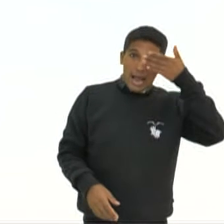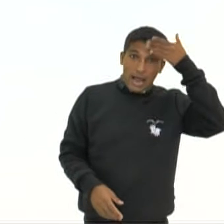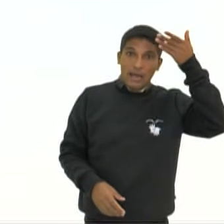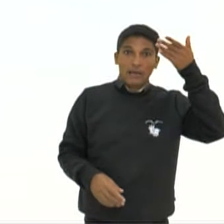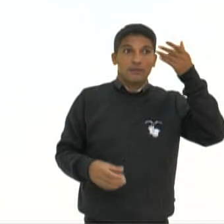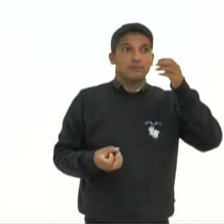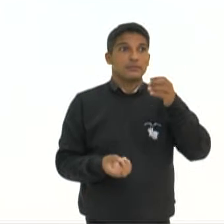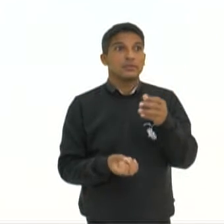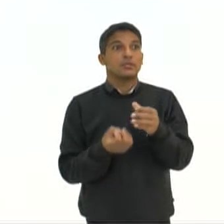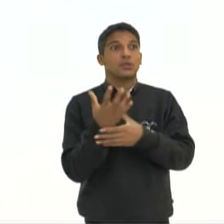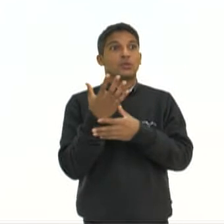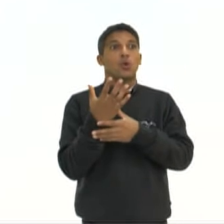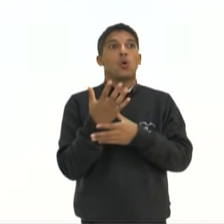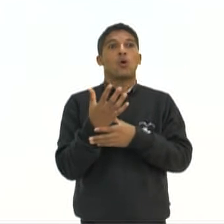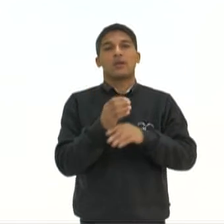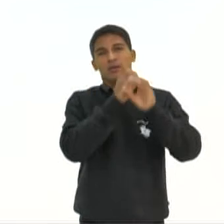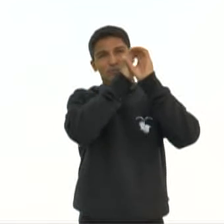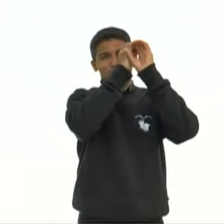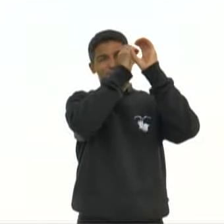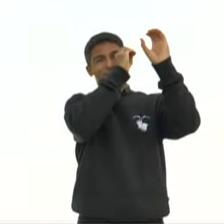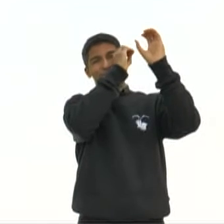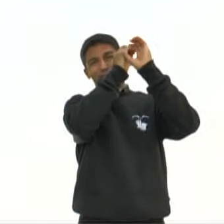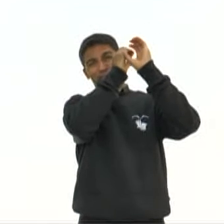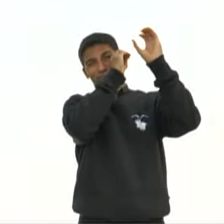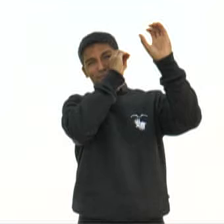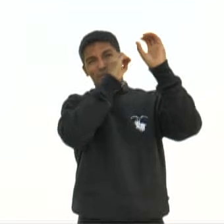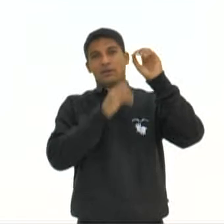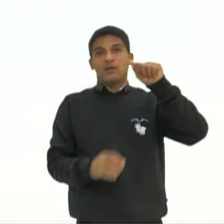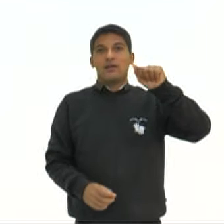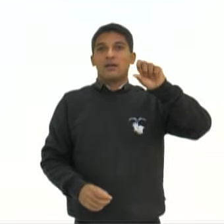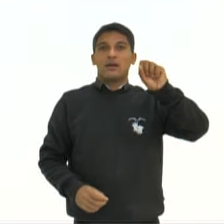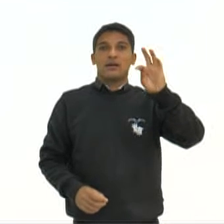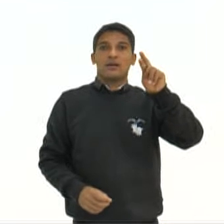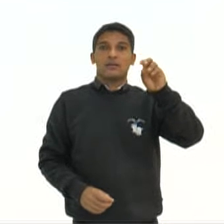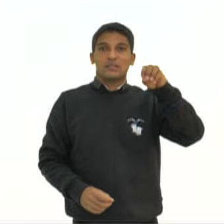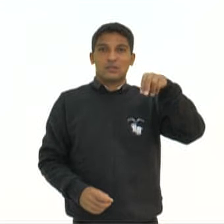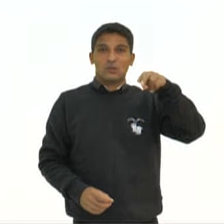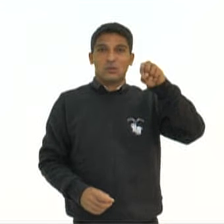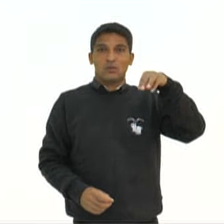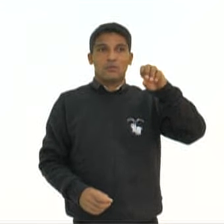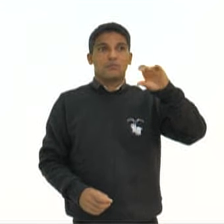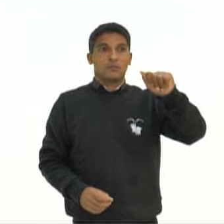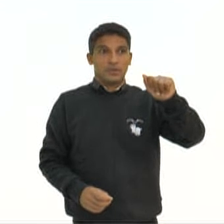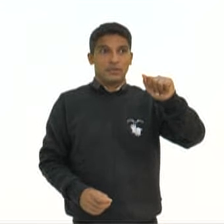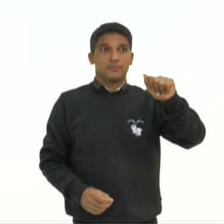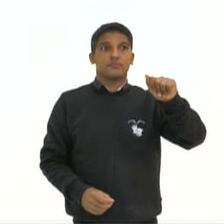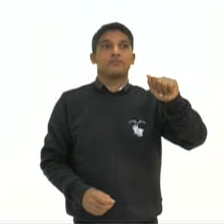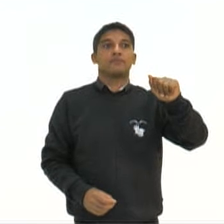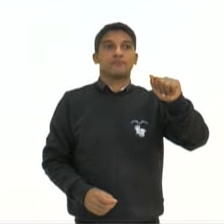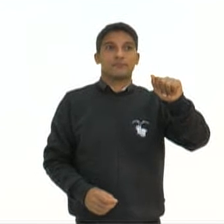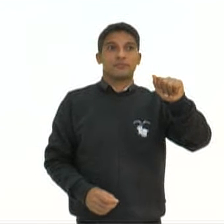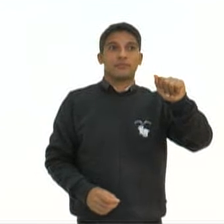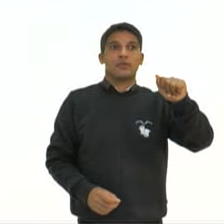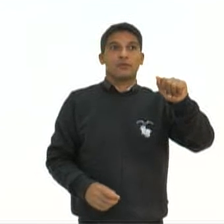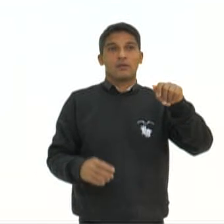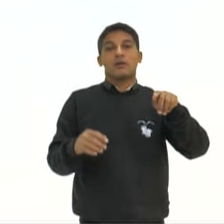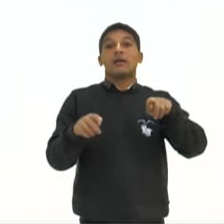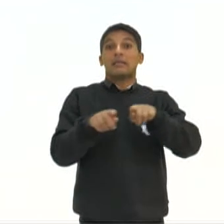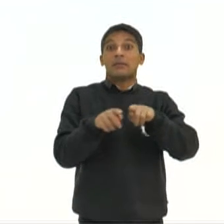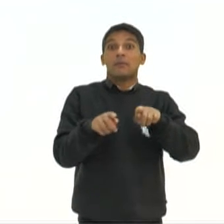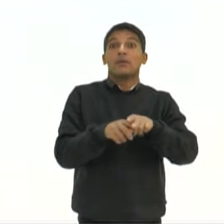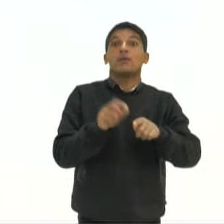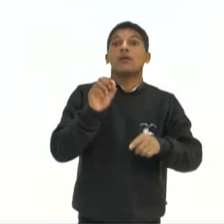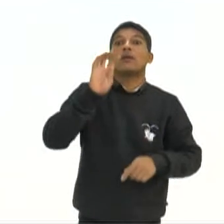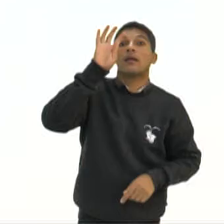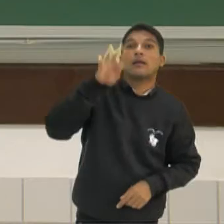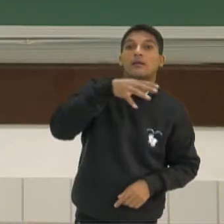incorporam, aliás, instrumentos de navegação que nós vamos estudar, que vão ser muito importantes para a expansão, né,